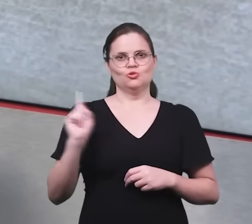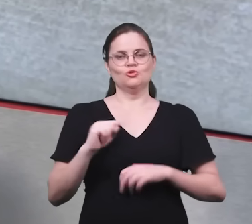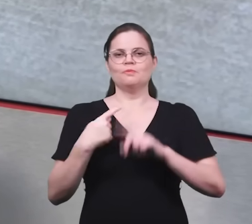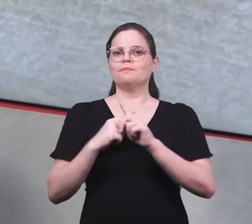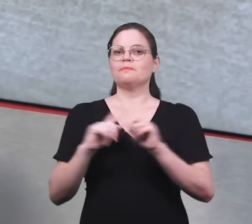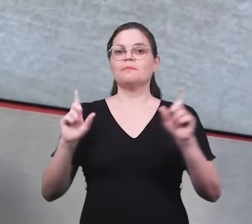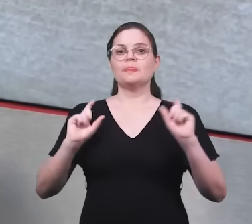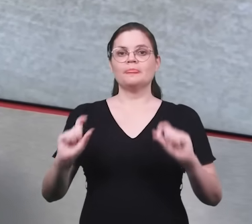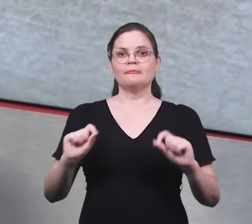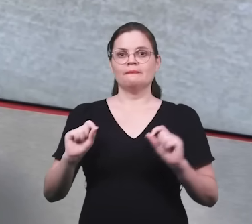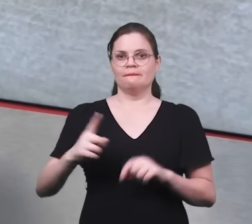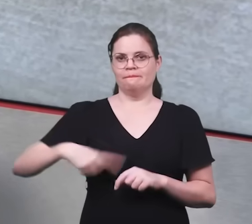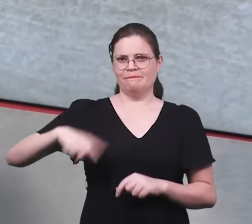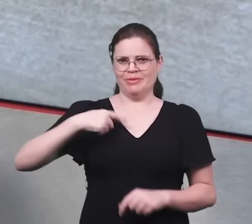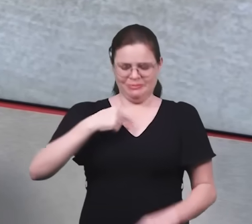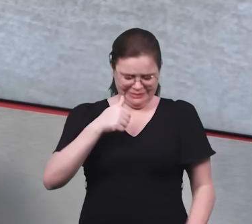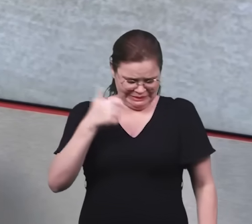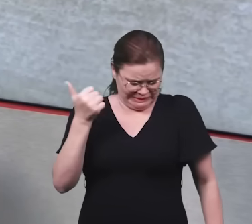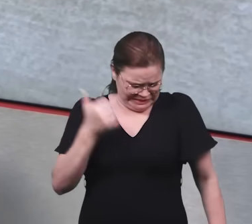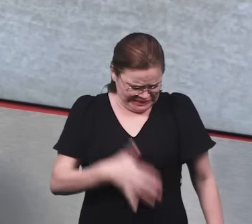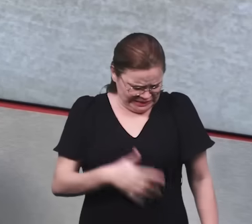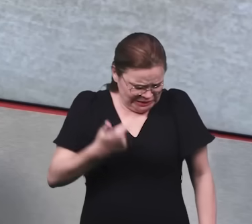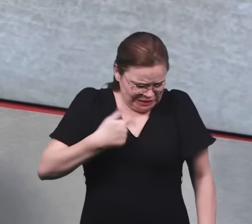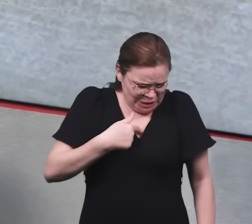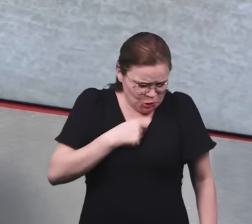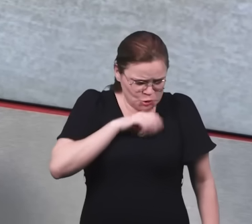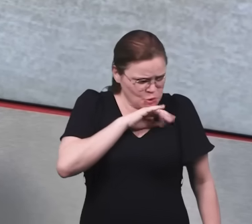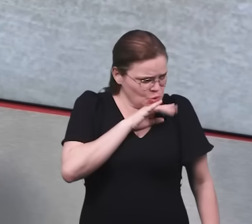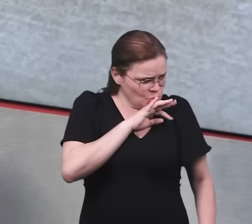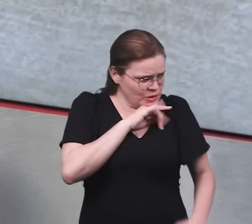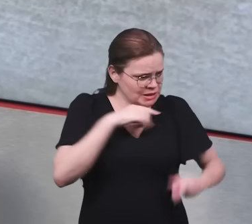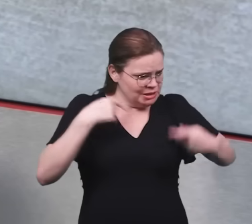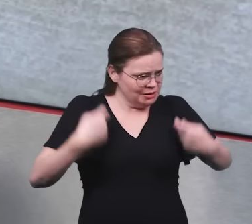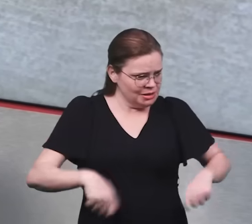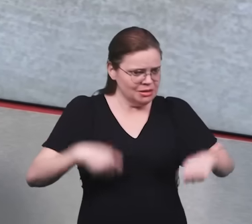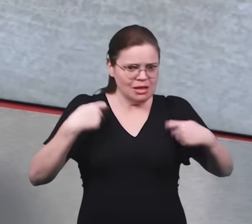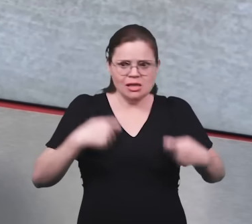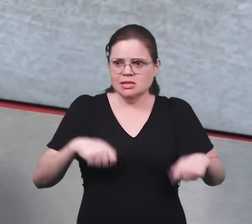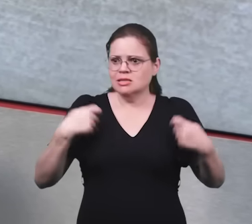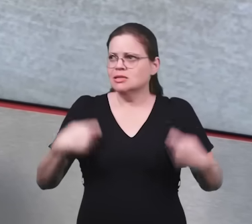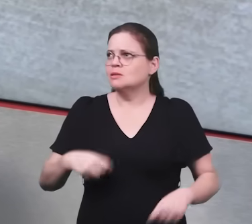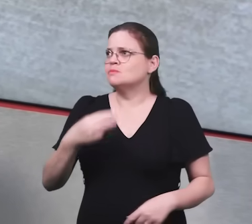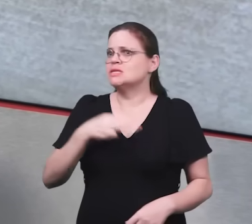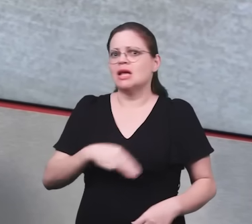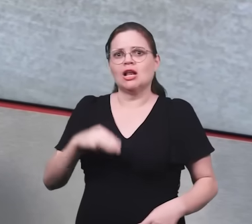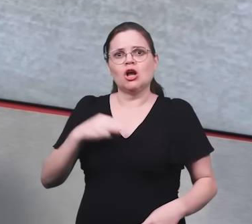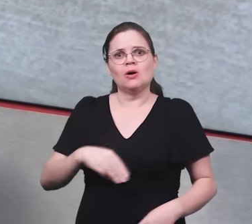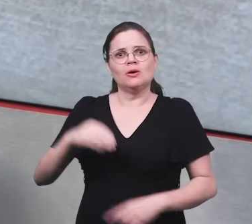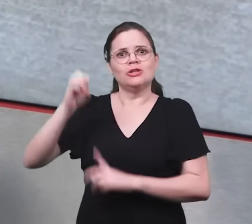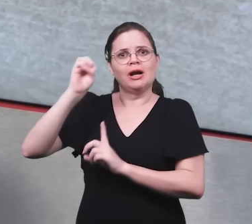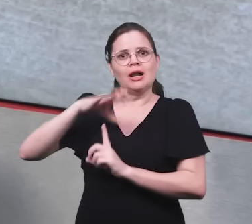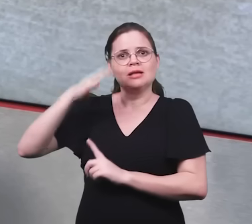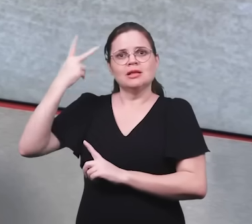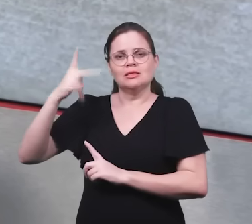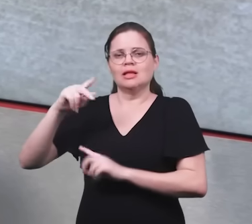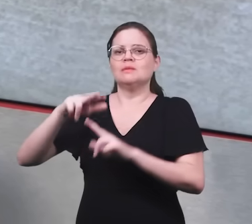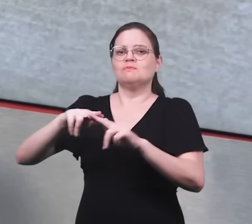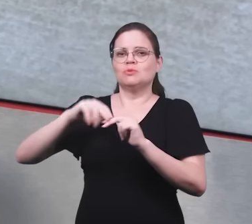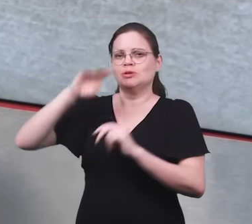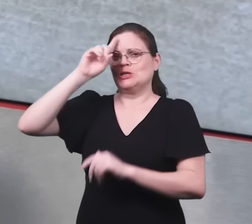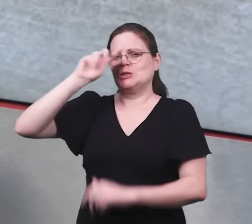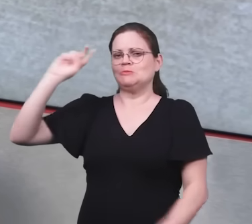mas pelo contrário, foi o nosso estado de necessitados, de pobres necessitados da graça de Deus, que atraiu o